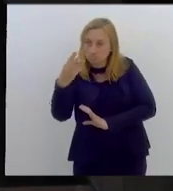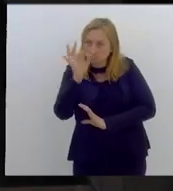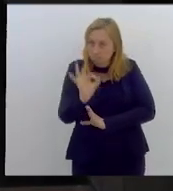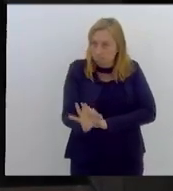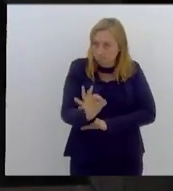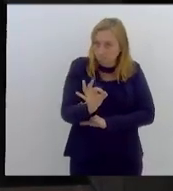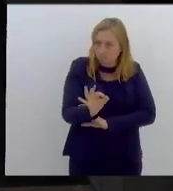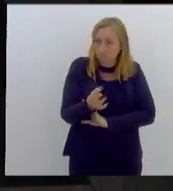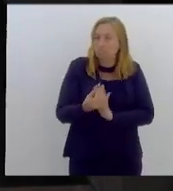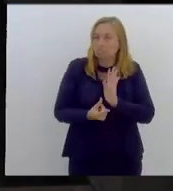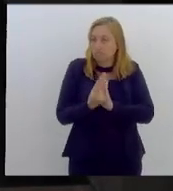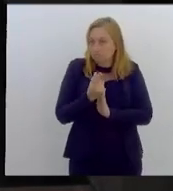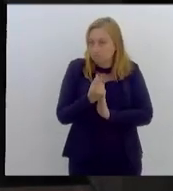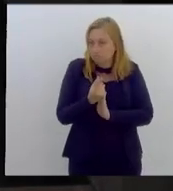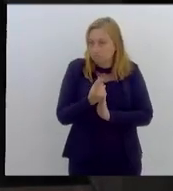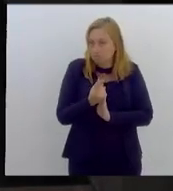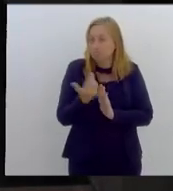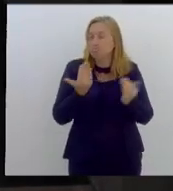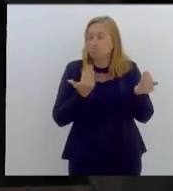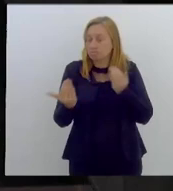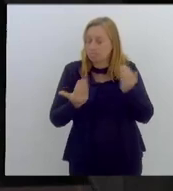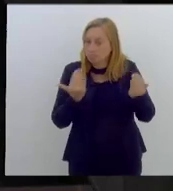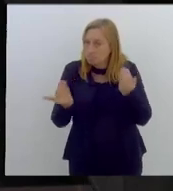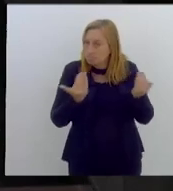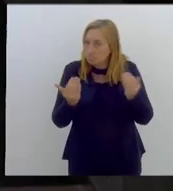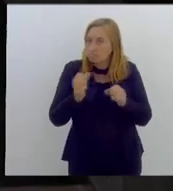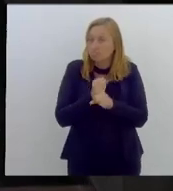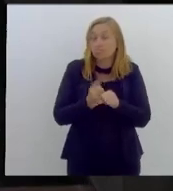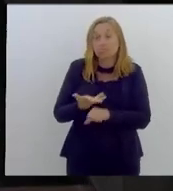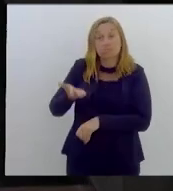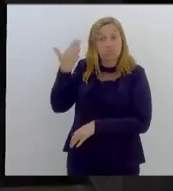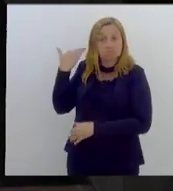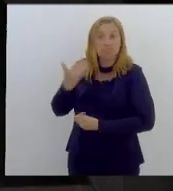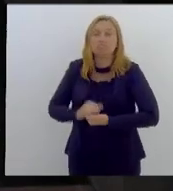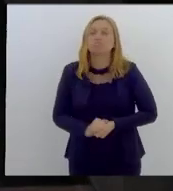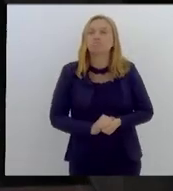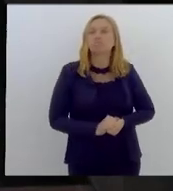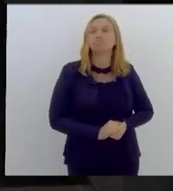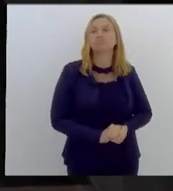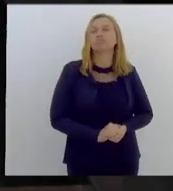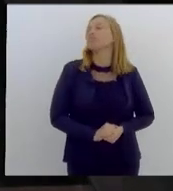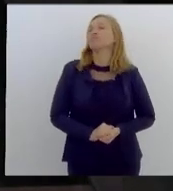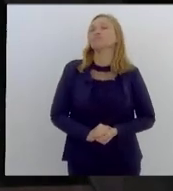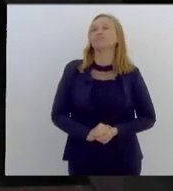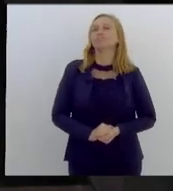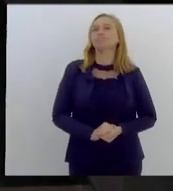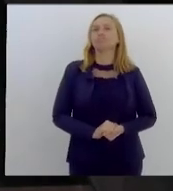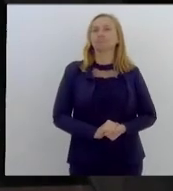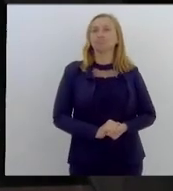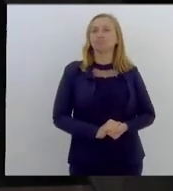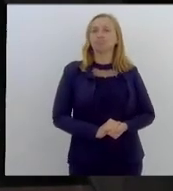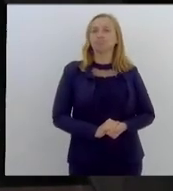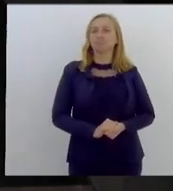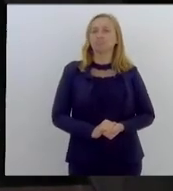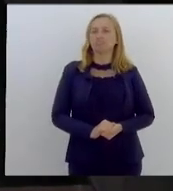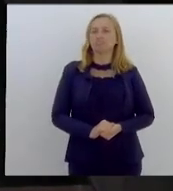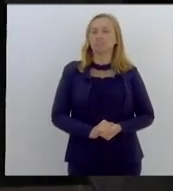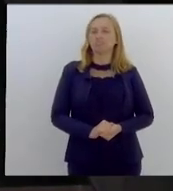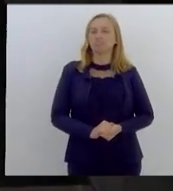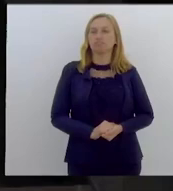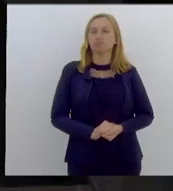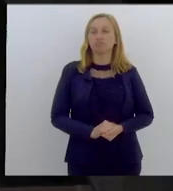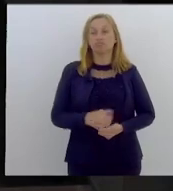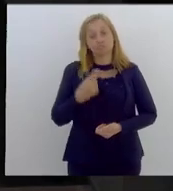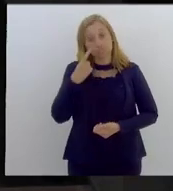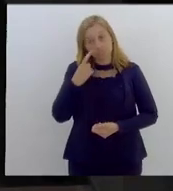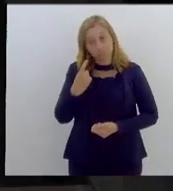2,73% do orçamento comparado com o ano anterior. Ou seja, a gente está de frente